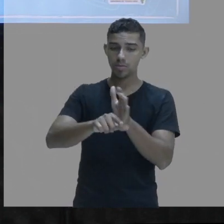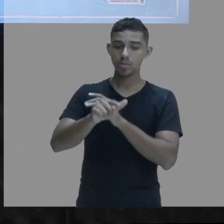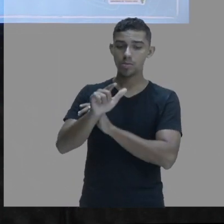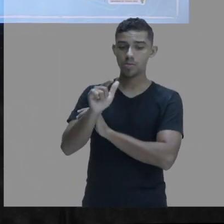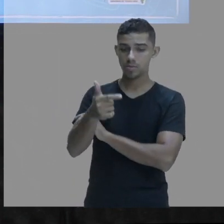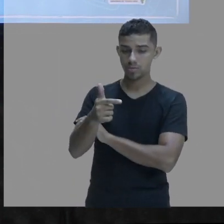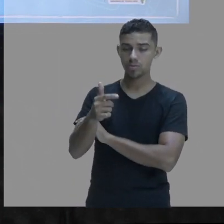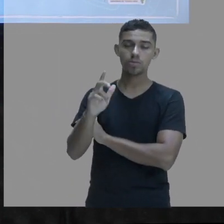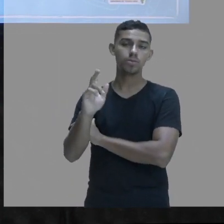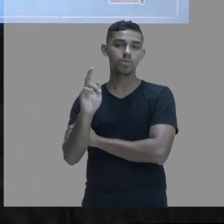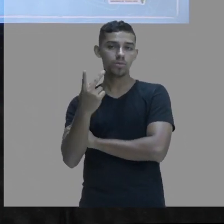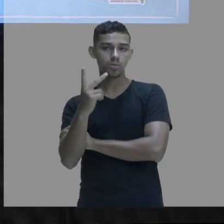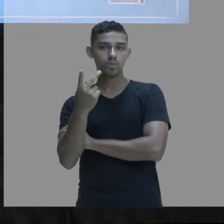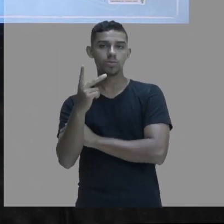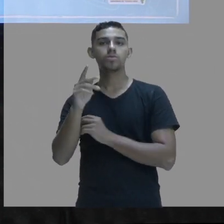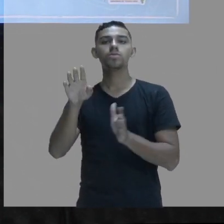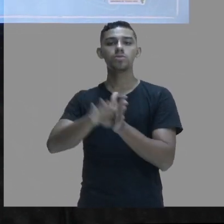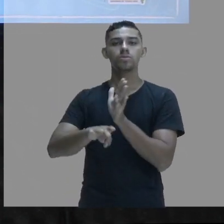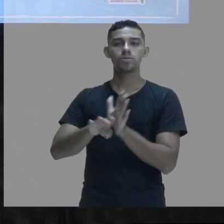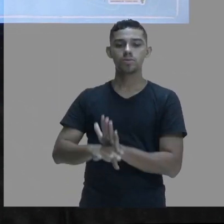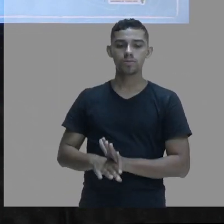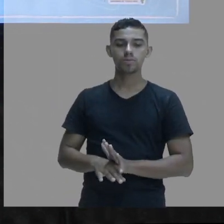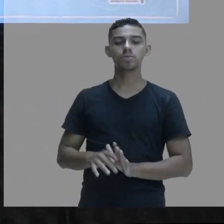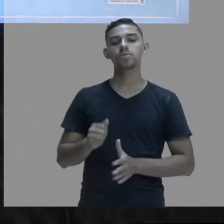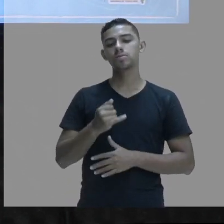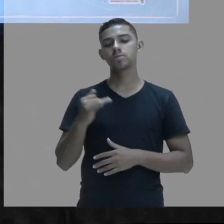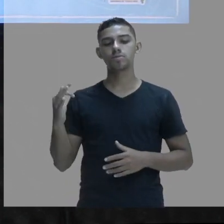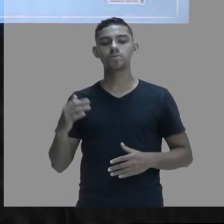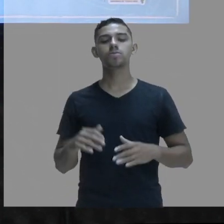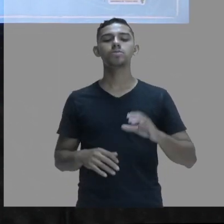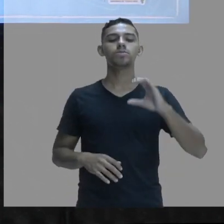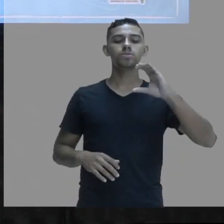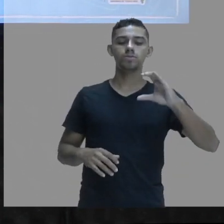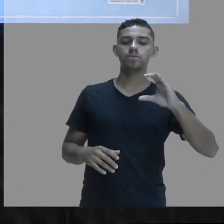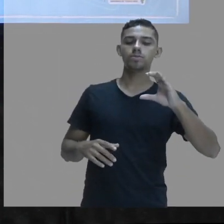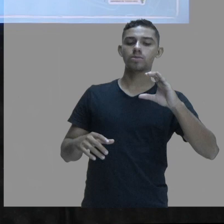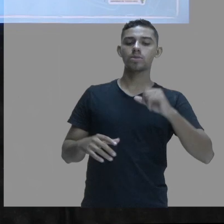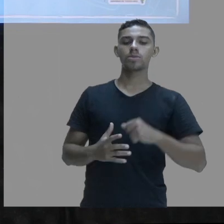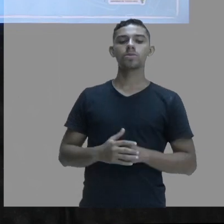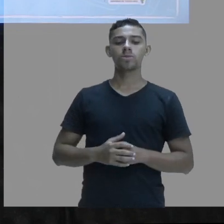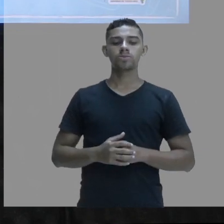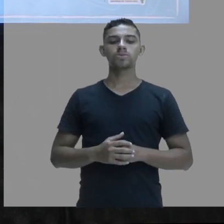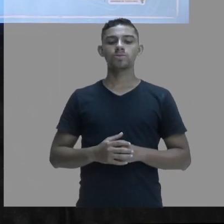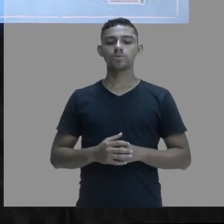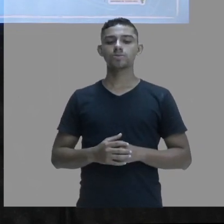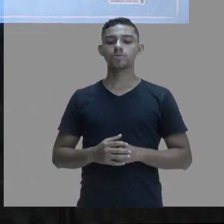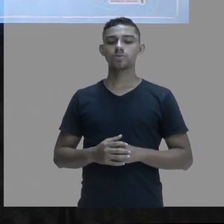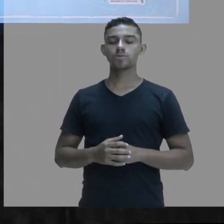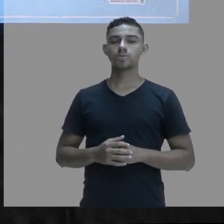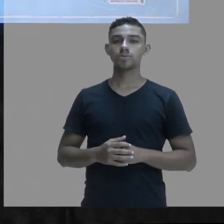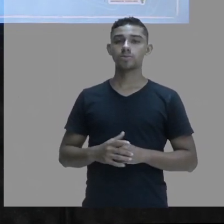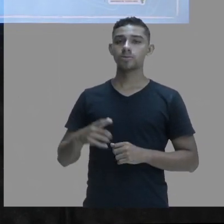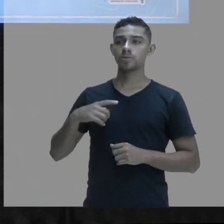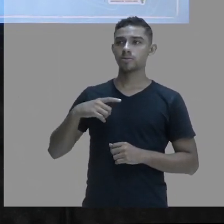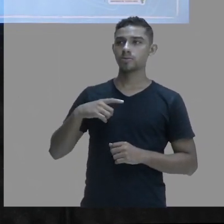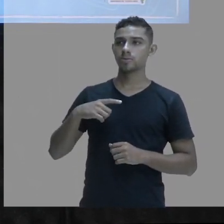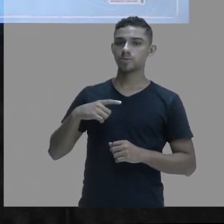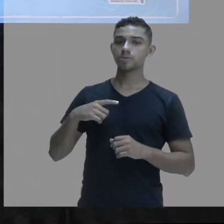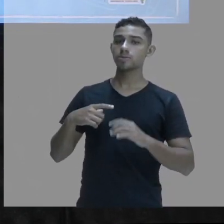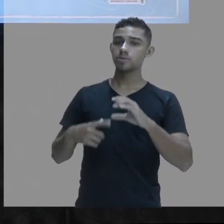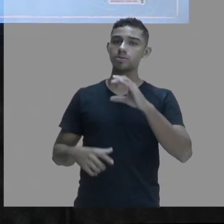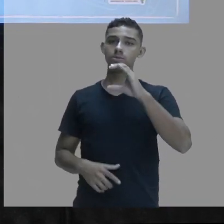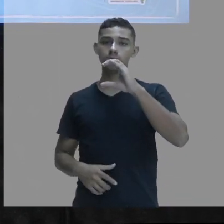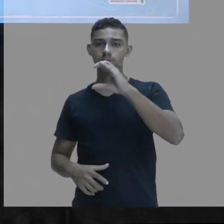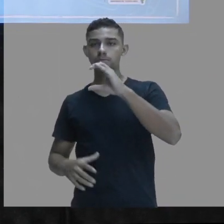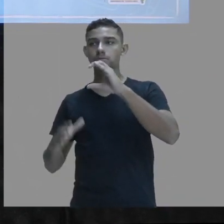em relação à quantidade de carbonos. Então, se eu tenho 2 carbonos, C2, eu vou ter o